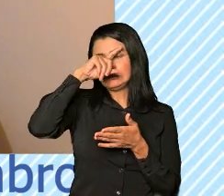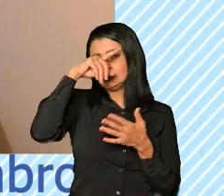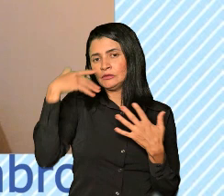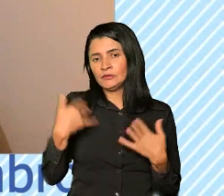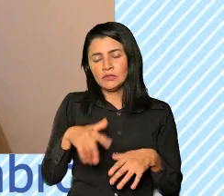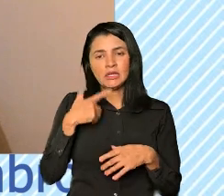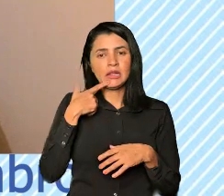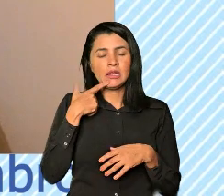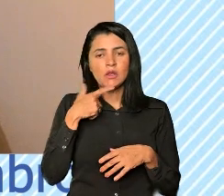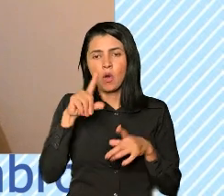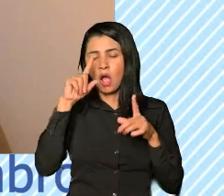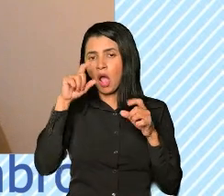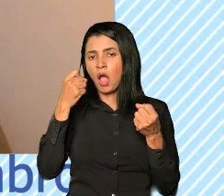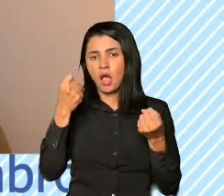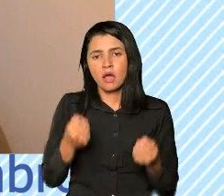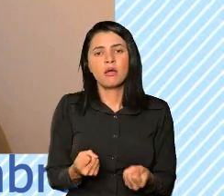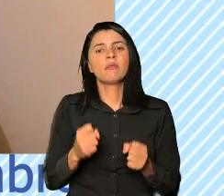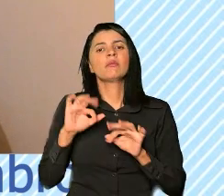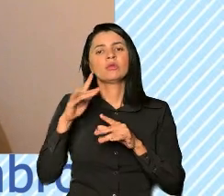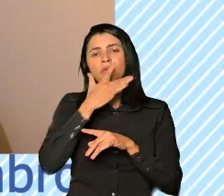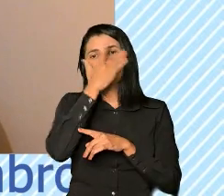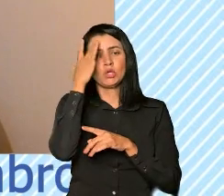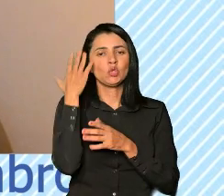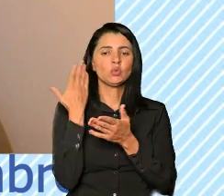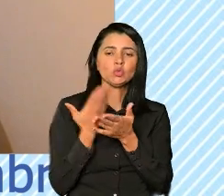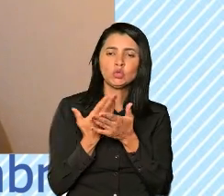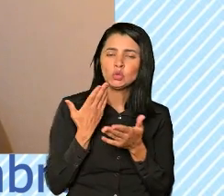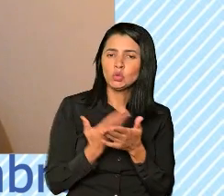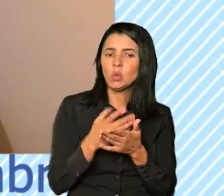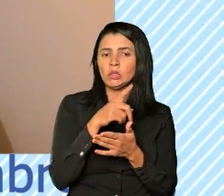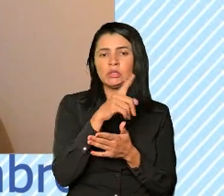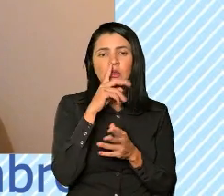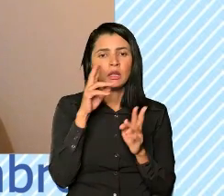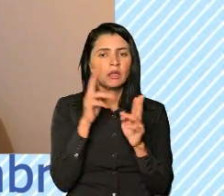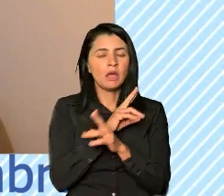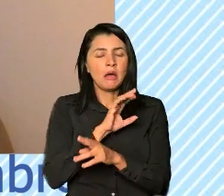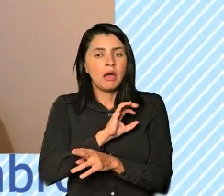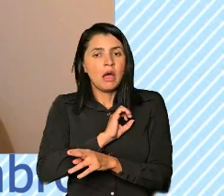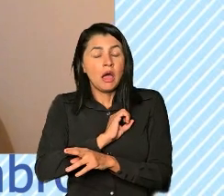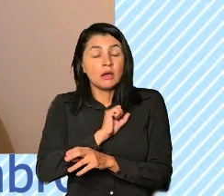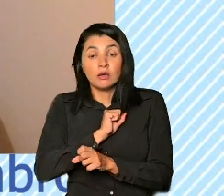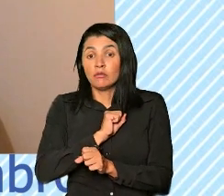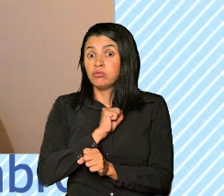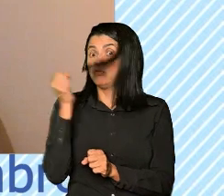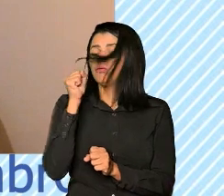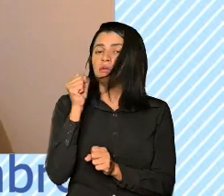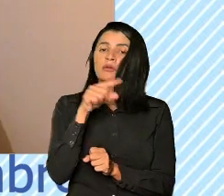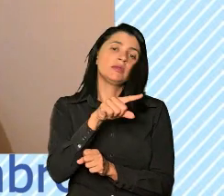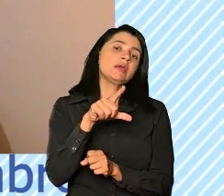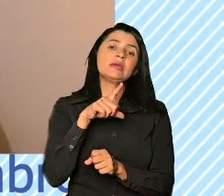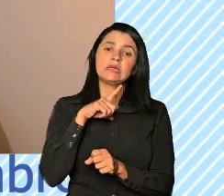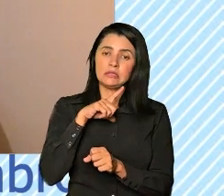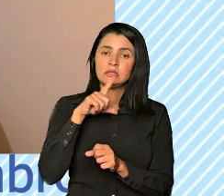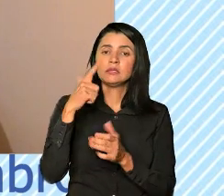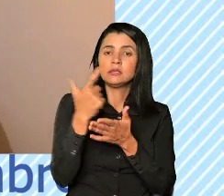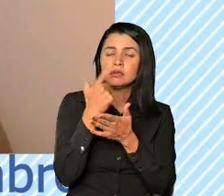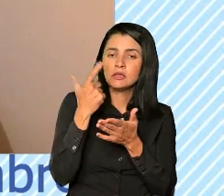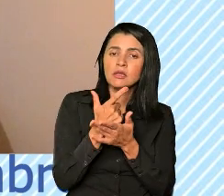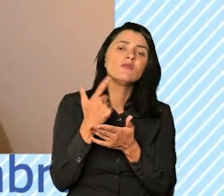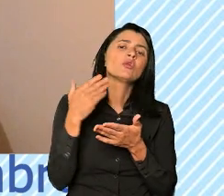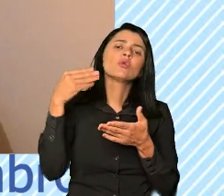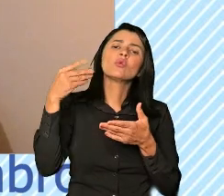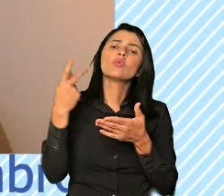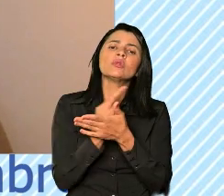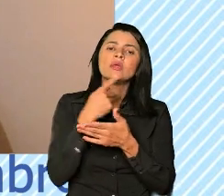muito pesada, mas todo mundo estuda, tem uma relação de amor e ódio com esse livro. E o livro se passa todo, é um romance que se passa